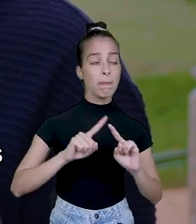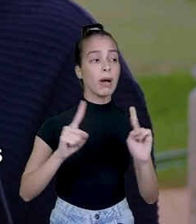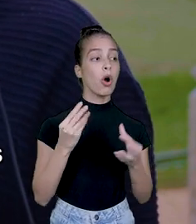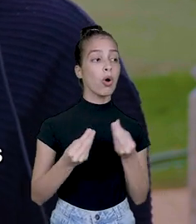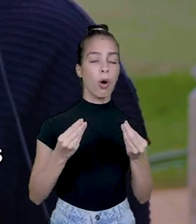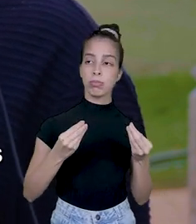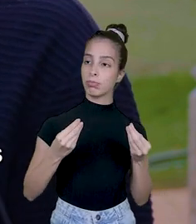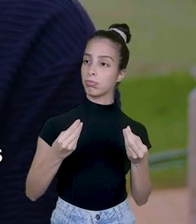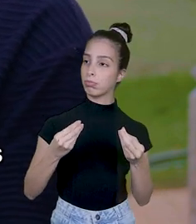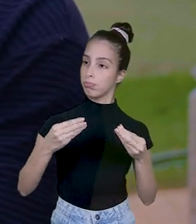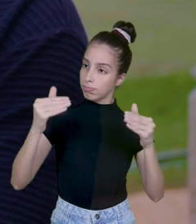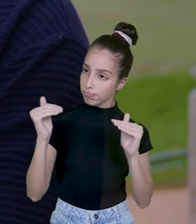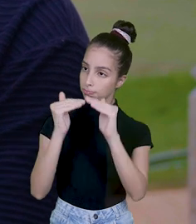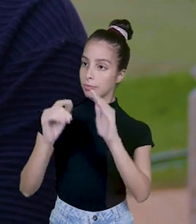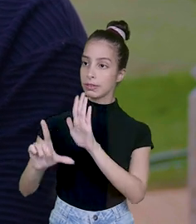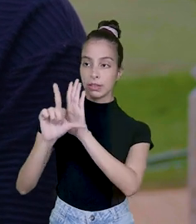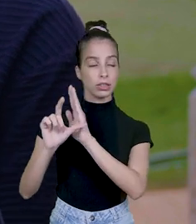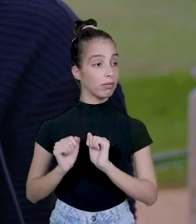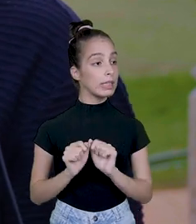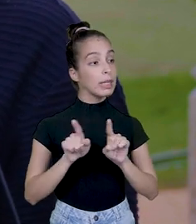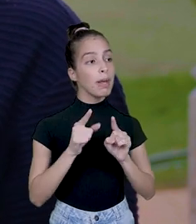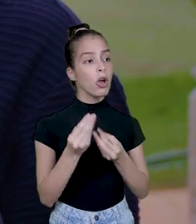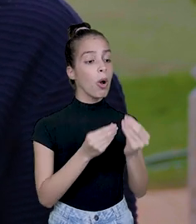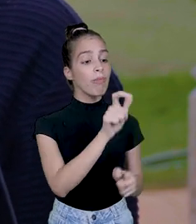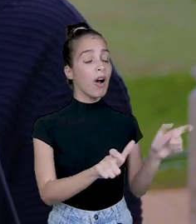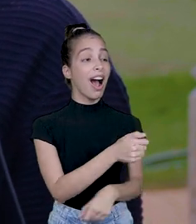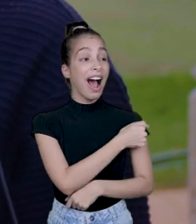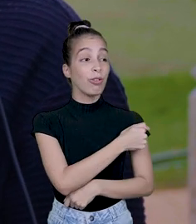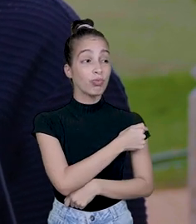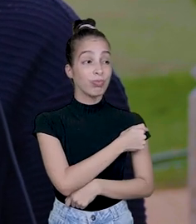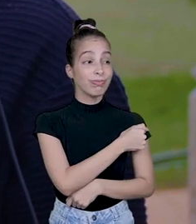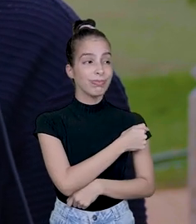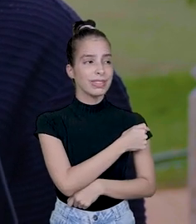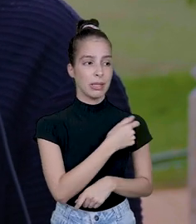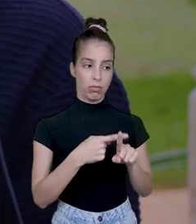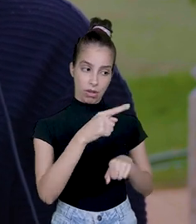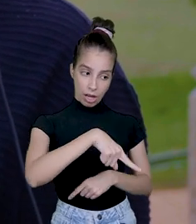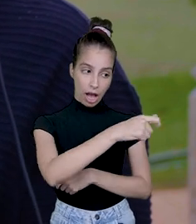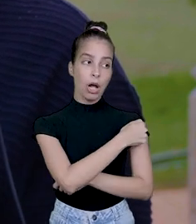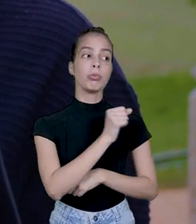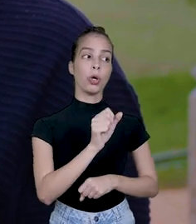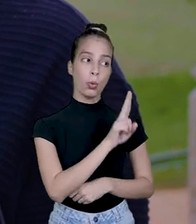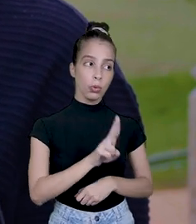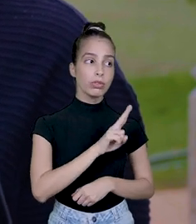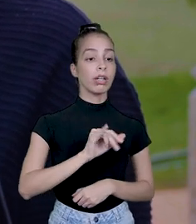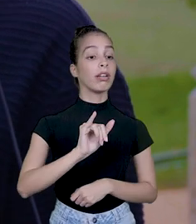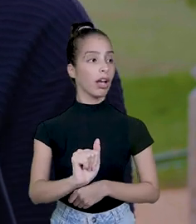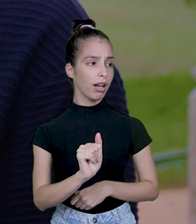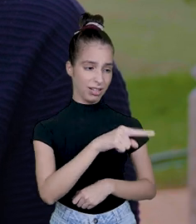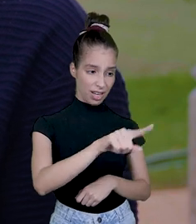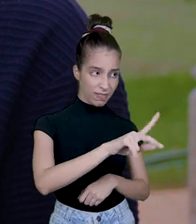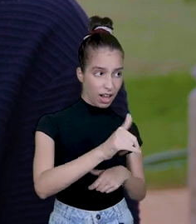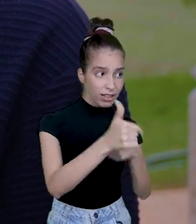ações e ao uso até pelos alunos né como é que a gente vai encar eh o uso da Inteligência Artificial pelos alunos